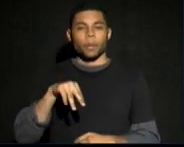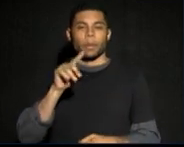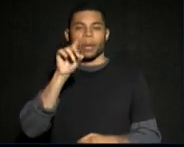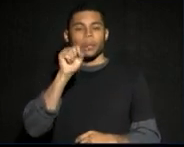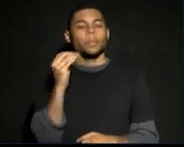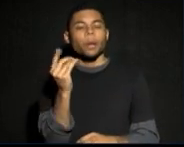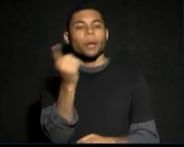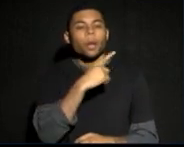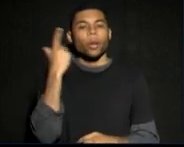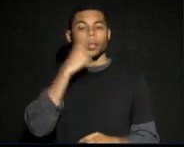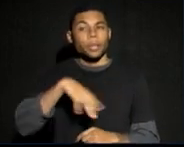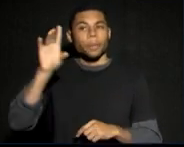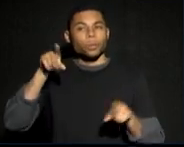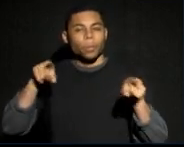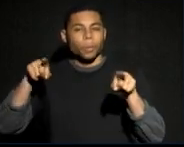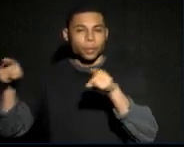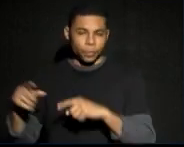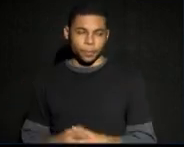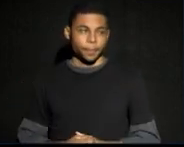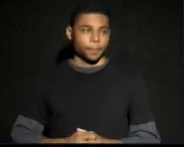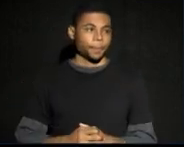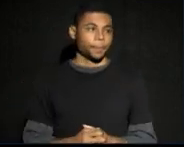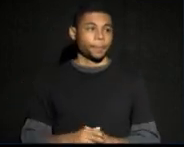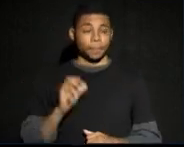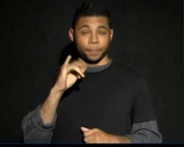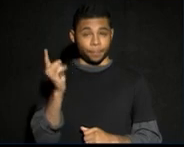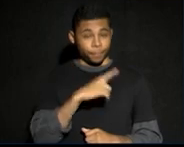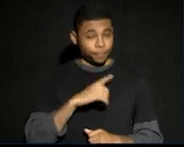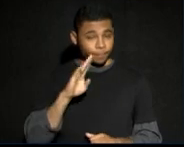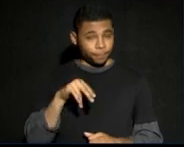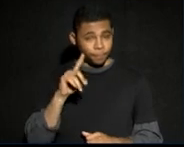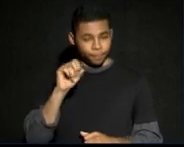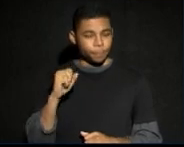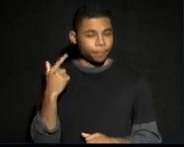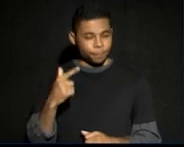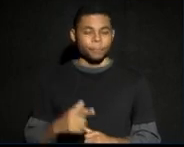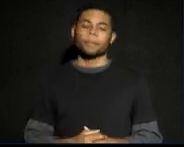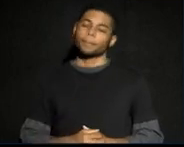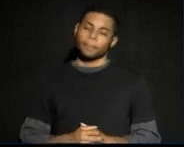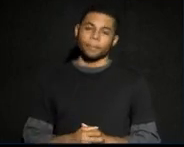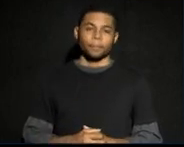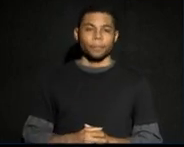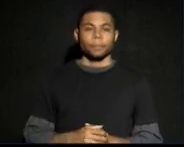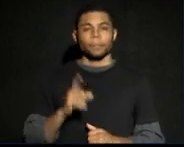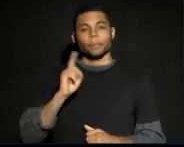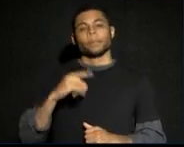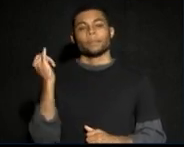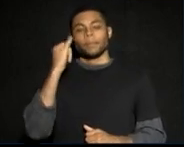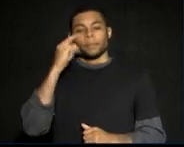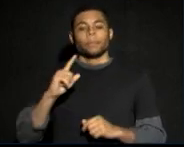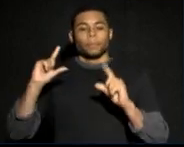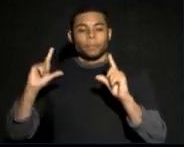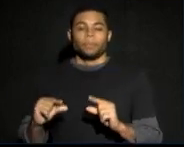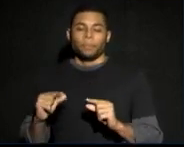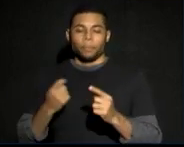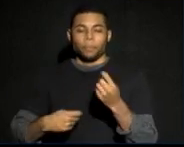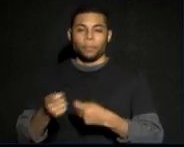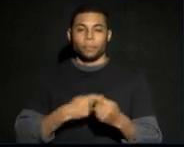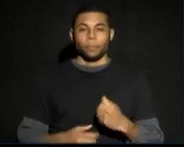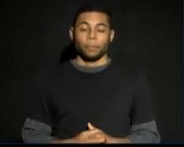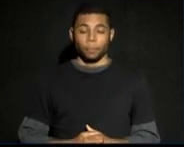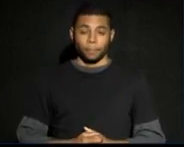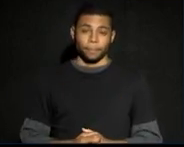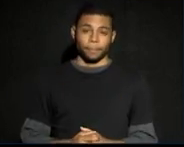filtro do BNDS para ela entrar que ser competitivo Então quem não passa no filtro Ben 10 está fora do mercado Então já um fator que você reduz o mercado